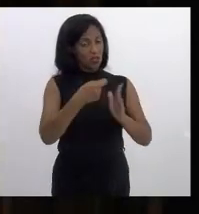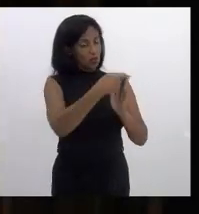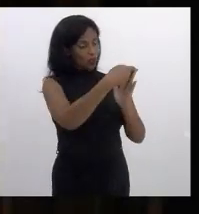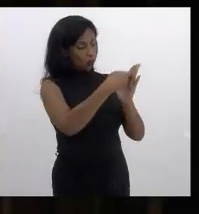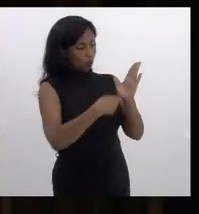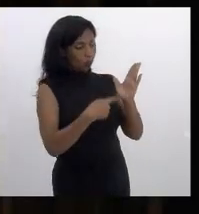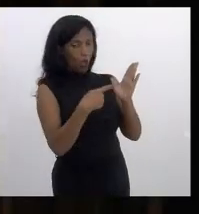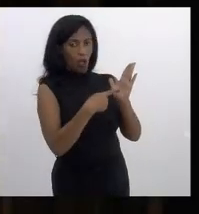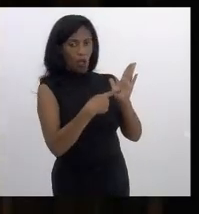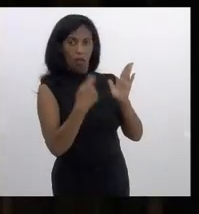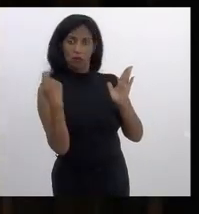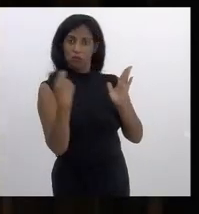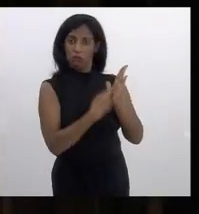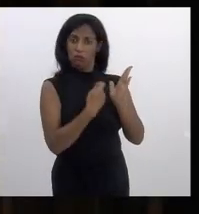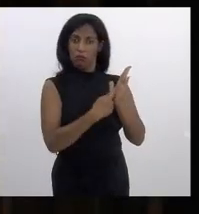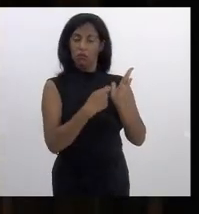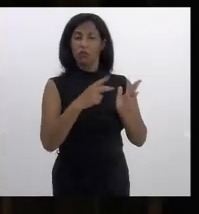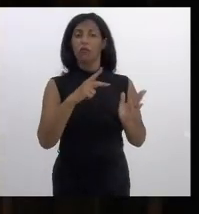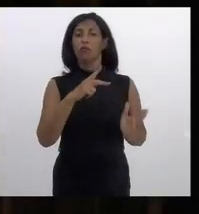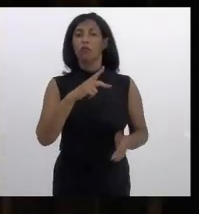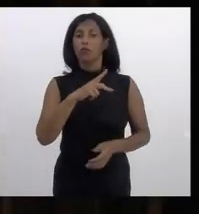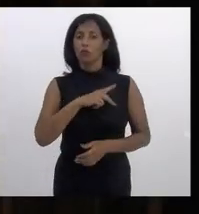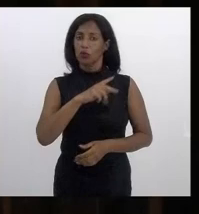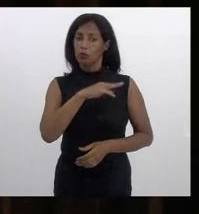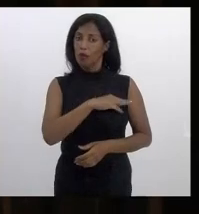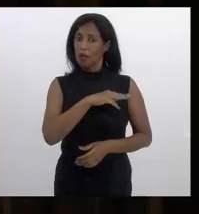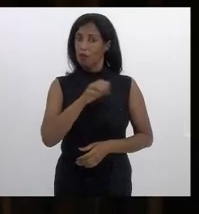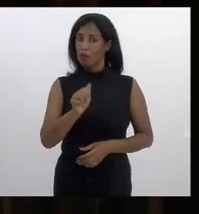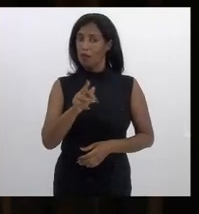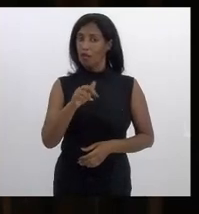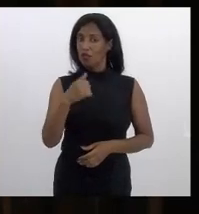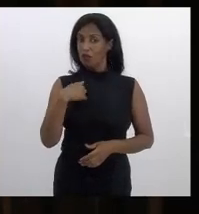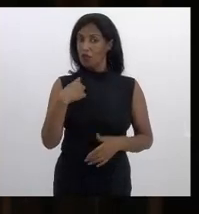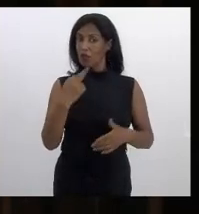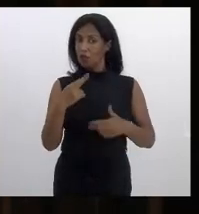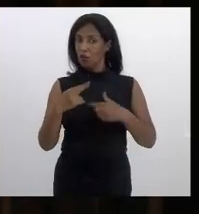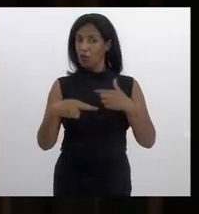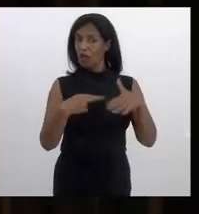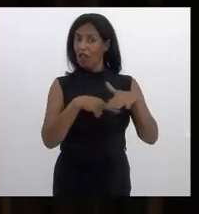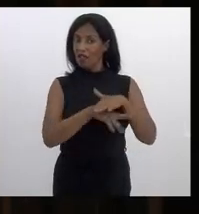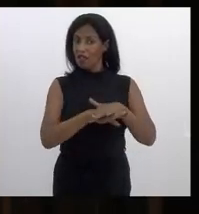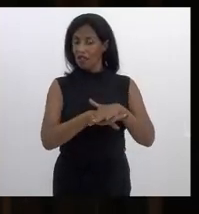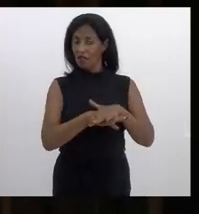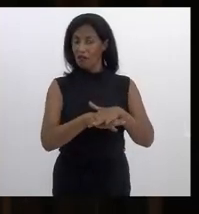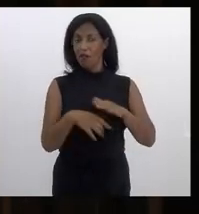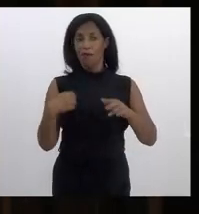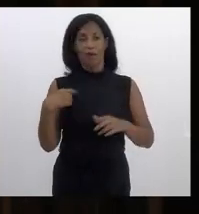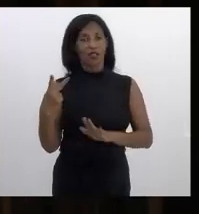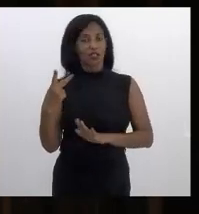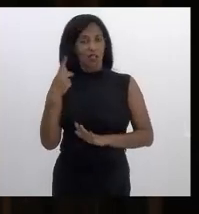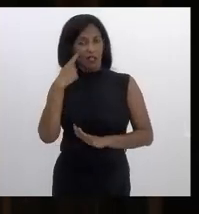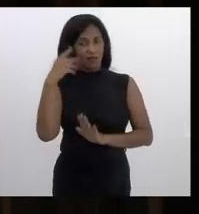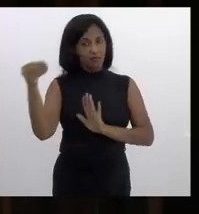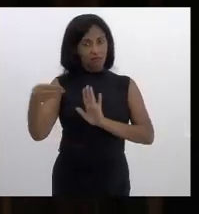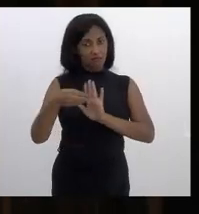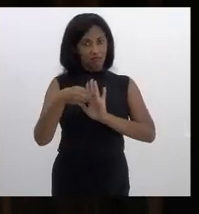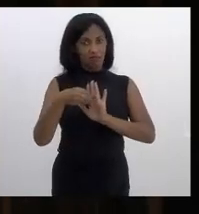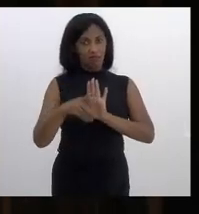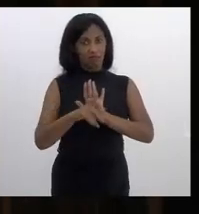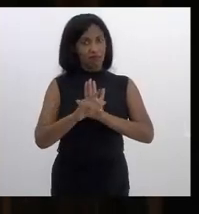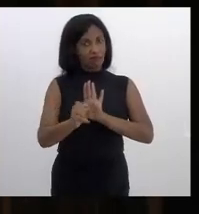também ter essa garantia para os policiais da ativa e eu sou da reserva remunerada mas se Tá previsto